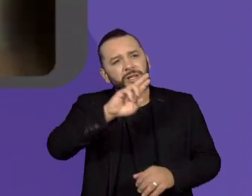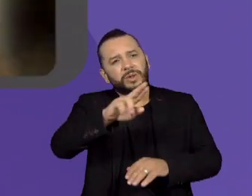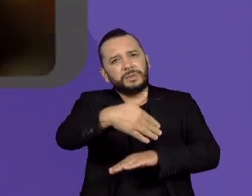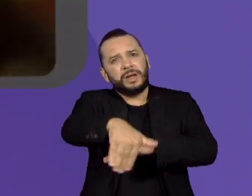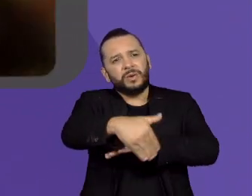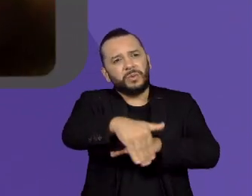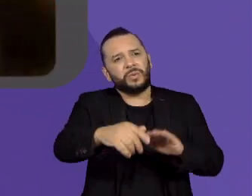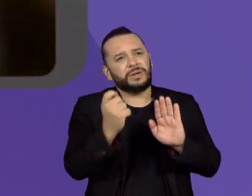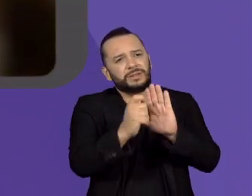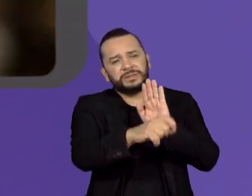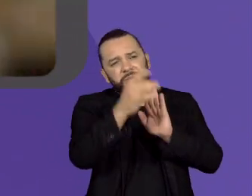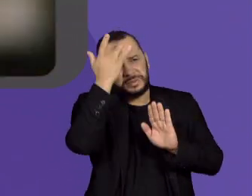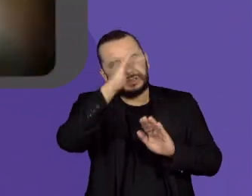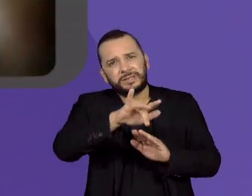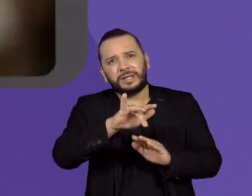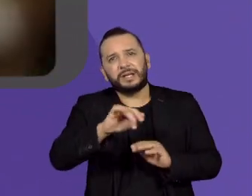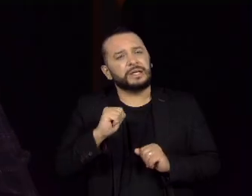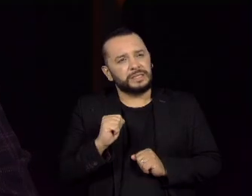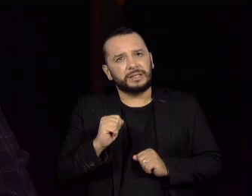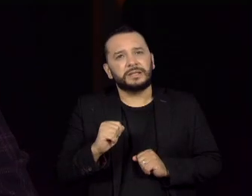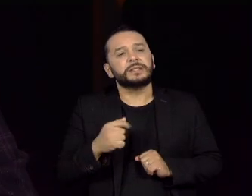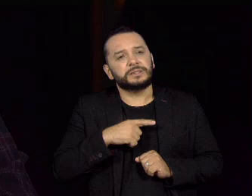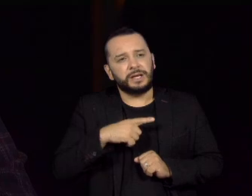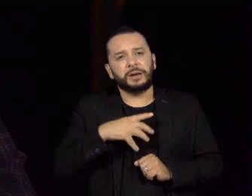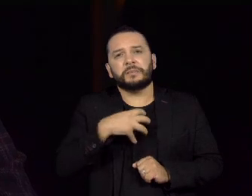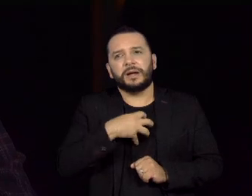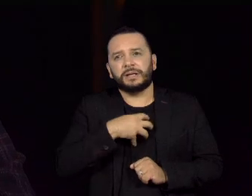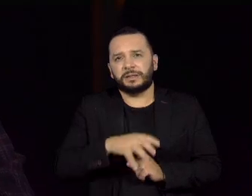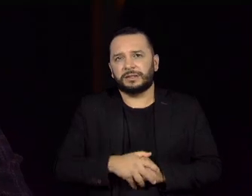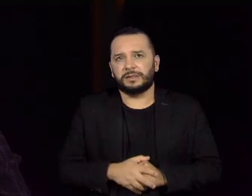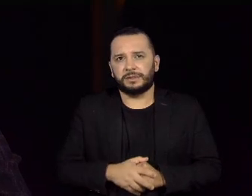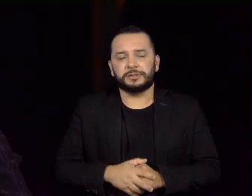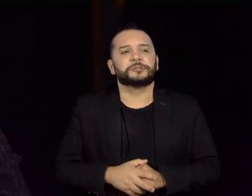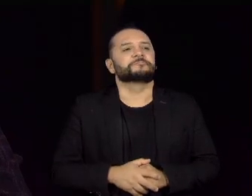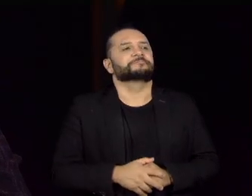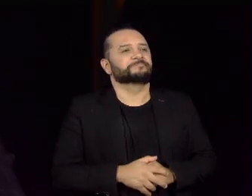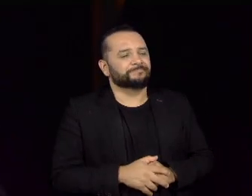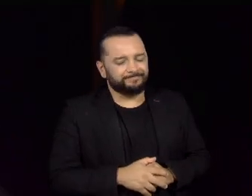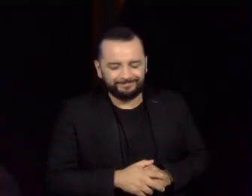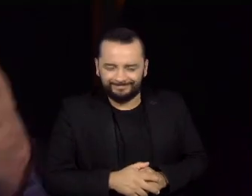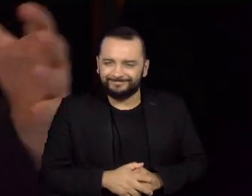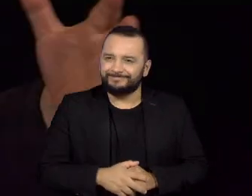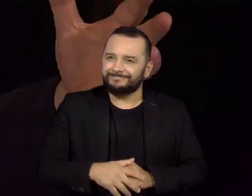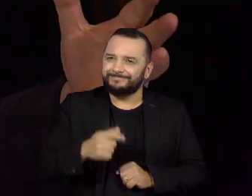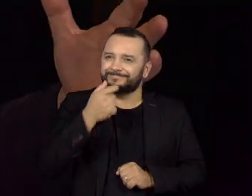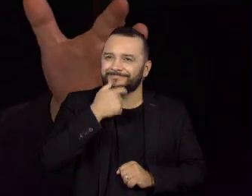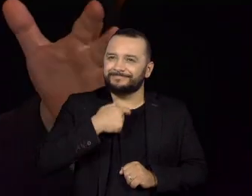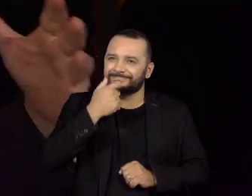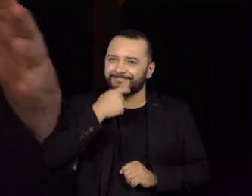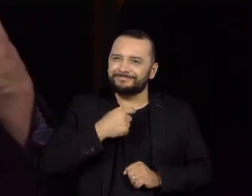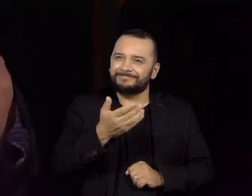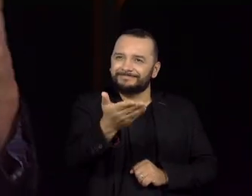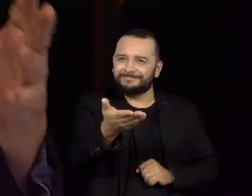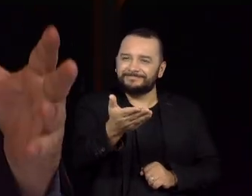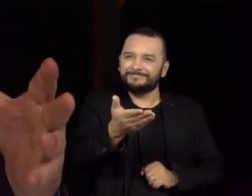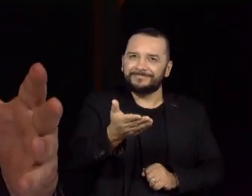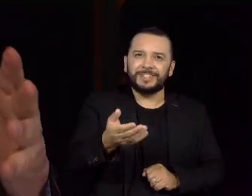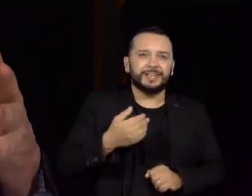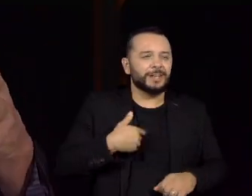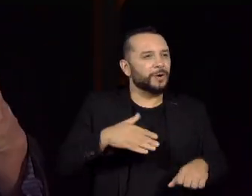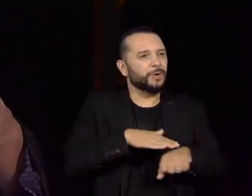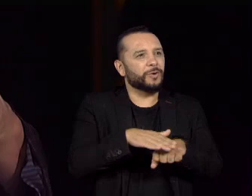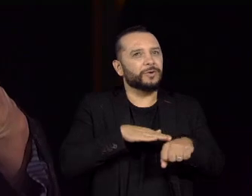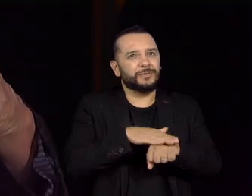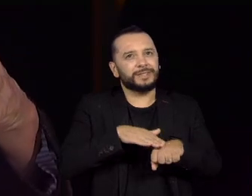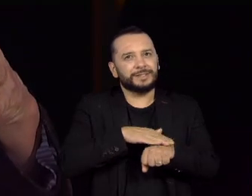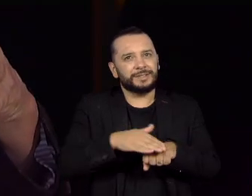Pernambuco. Cansanção, Bahia. Luiz Henrique Mandetta, eu tô com a sensação que eu tô conversando assim com um